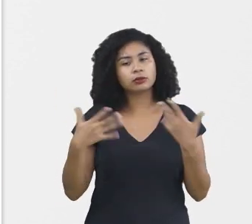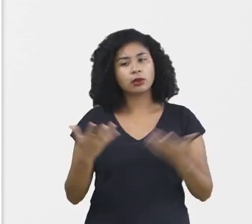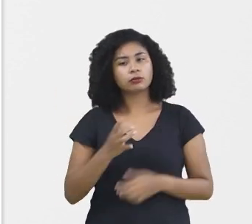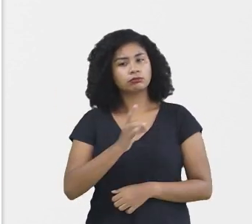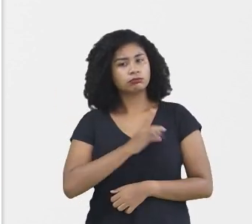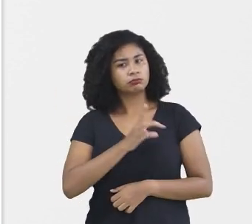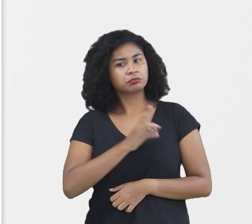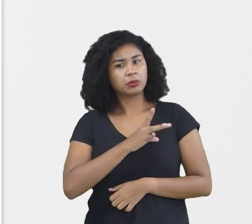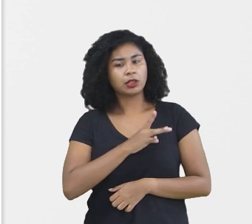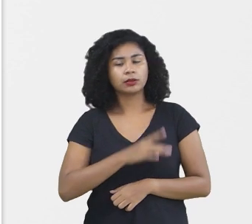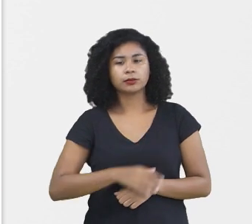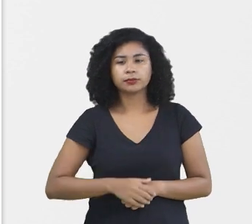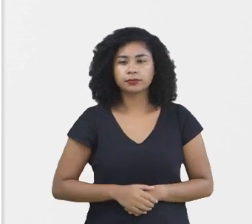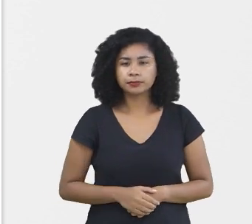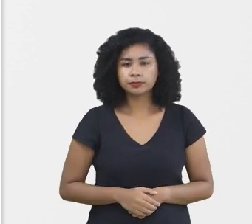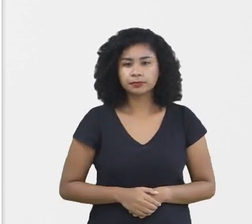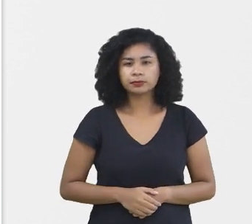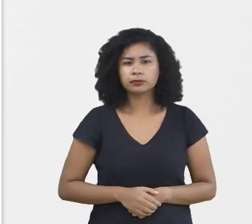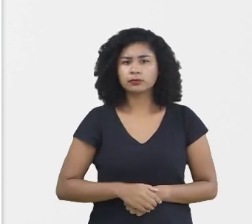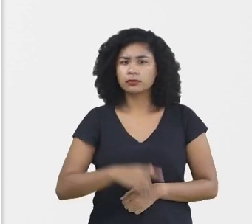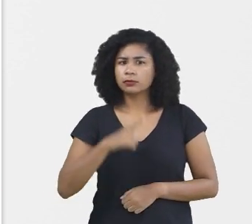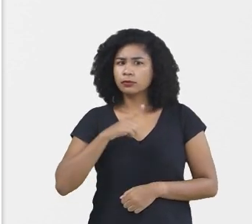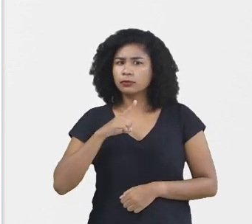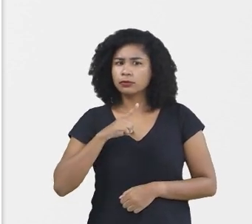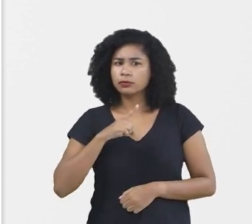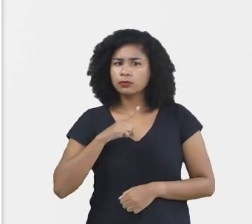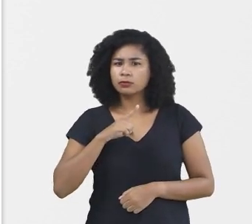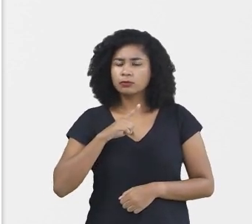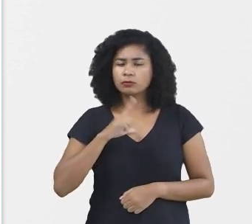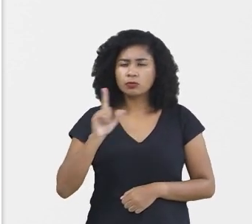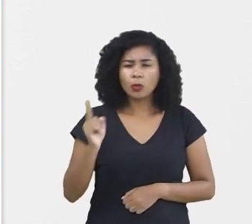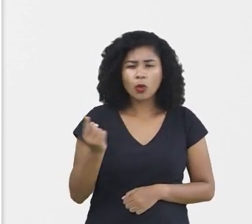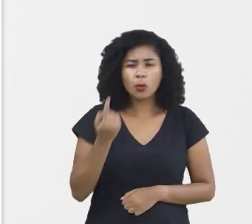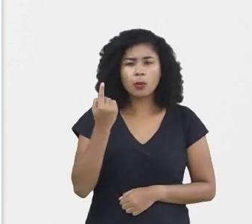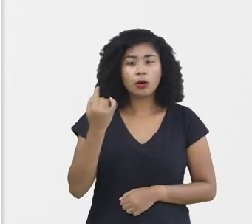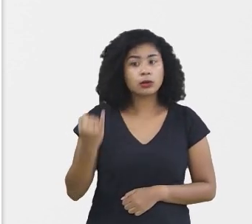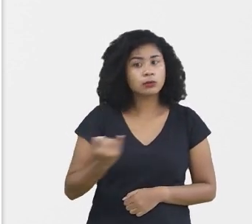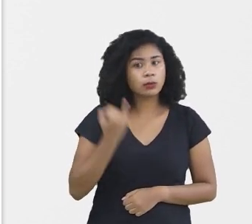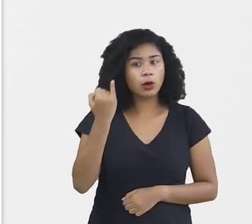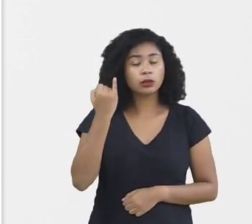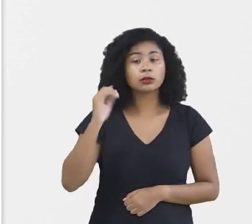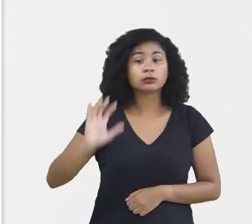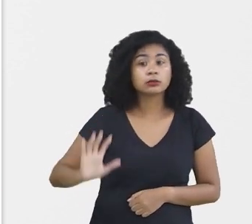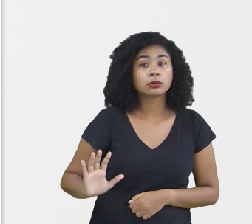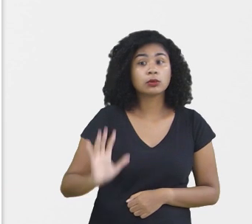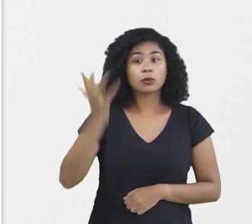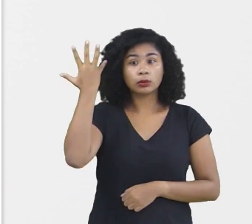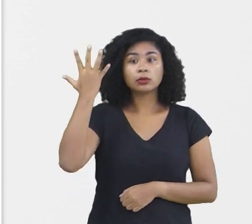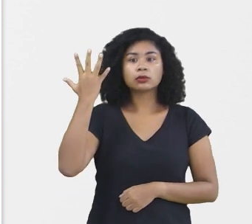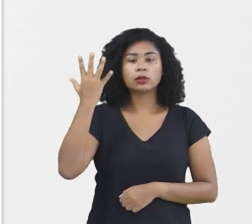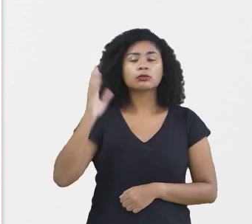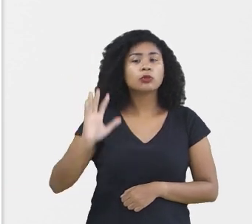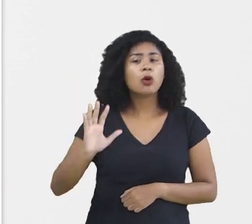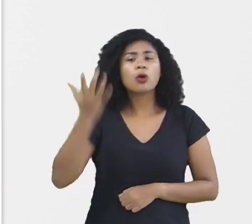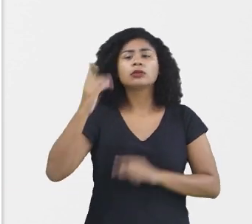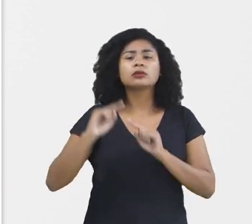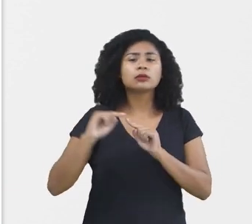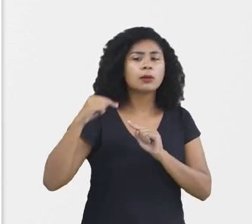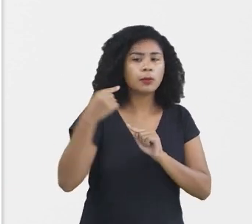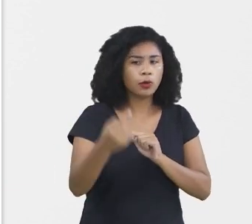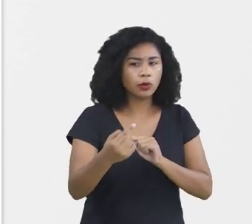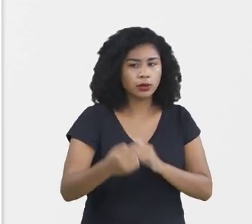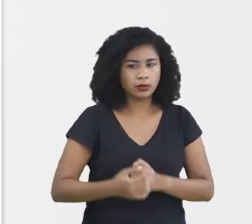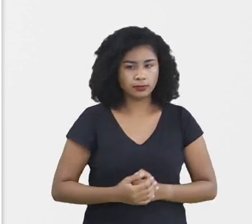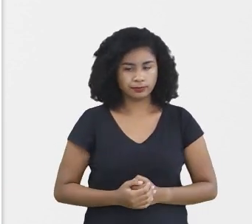Então, nós temos também um elemento importante aqui no texto, que é a questão da causa e da consequência, né? Então, a causa, gente, era